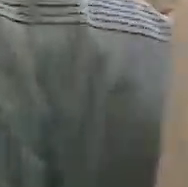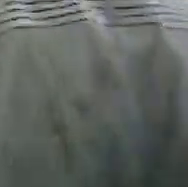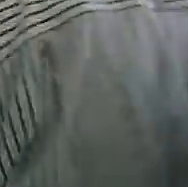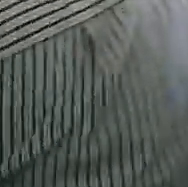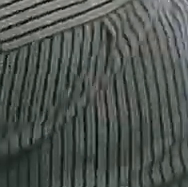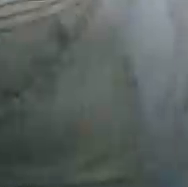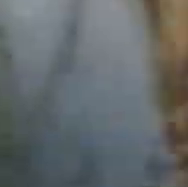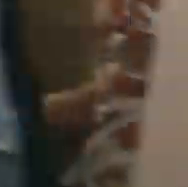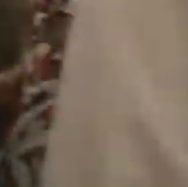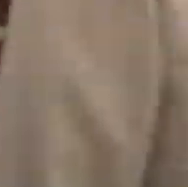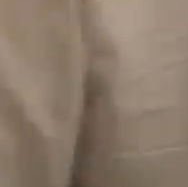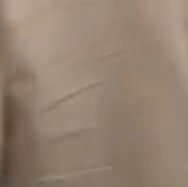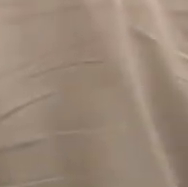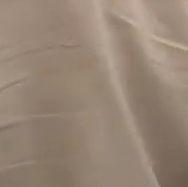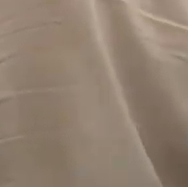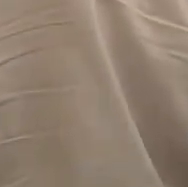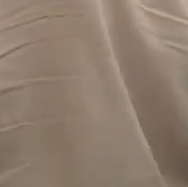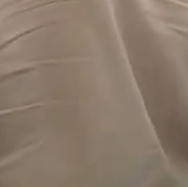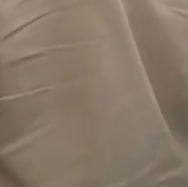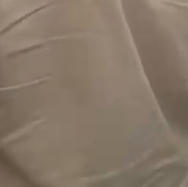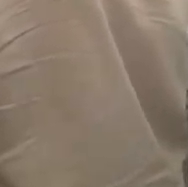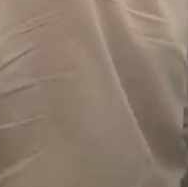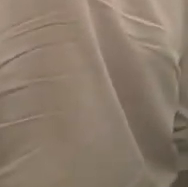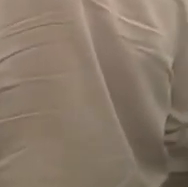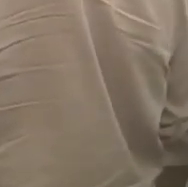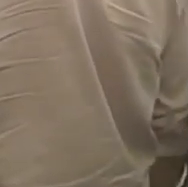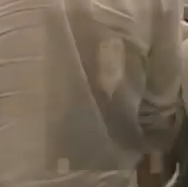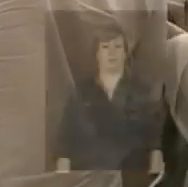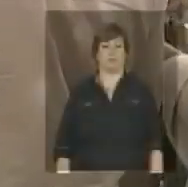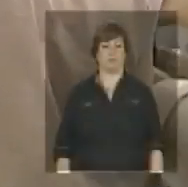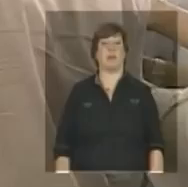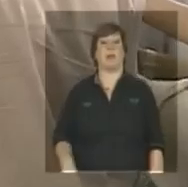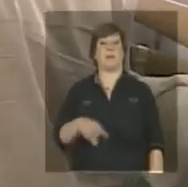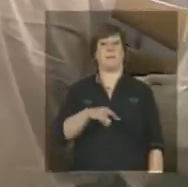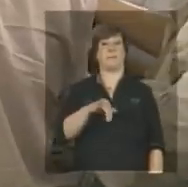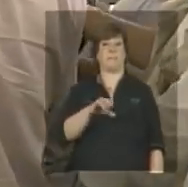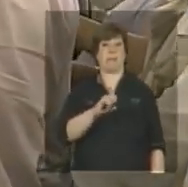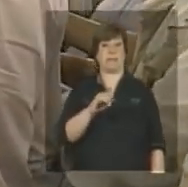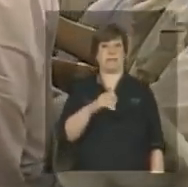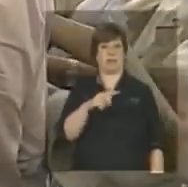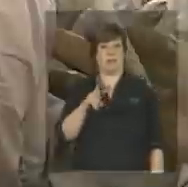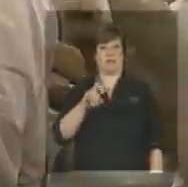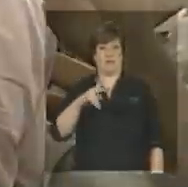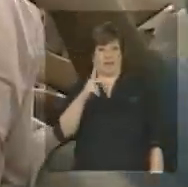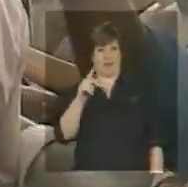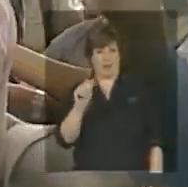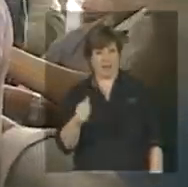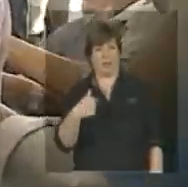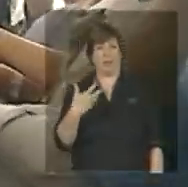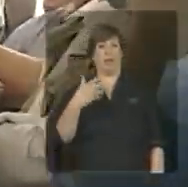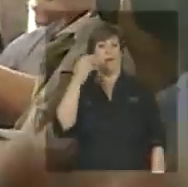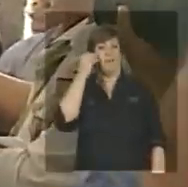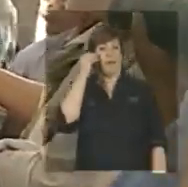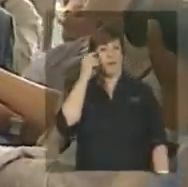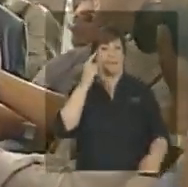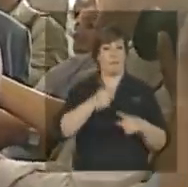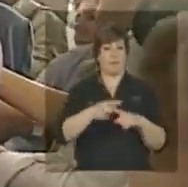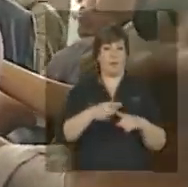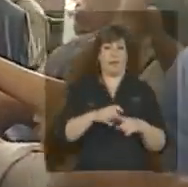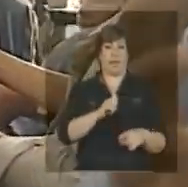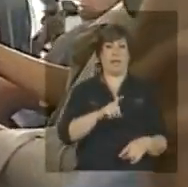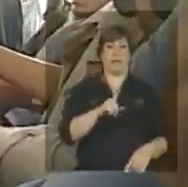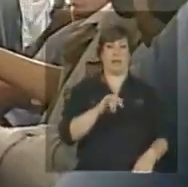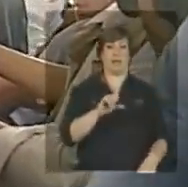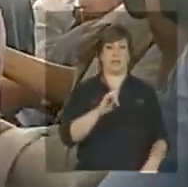Missão Velha, porque eu quero ver o trecho, que é o maior trecho em andamento, que é Eliseu Rezende até